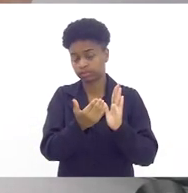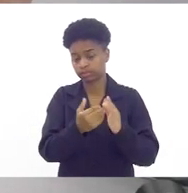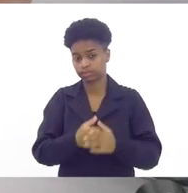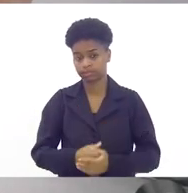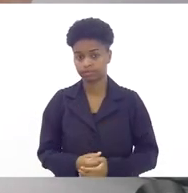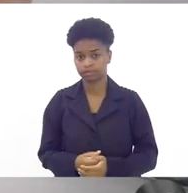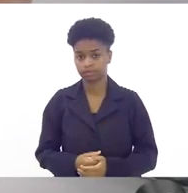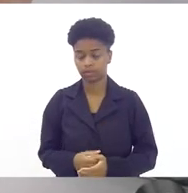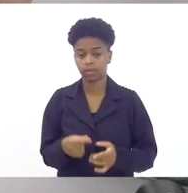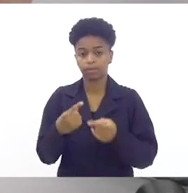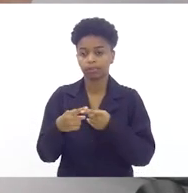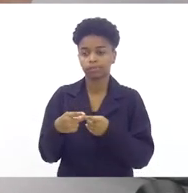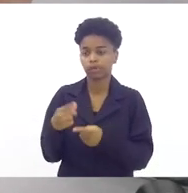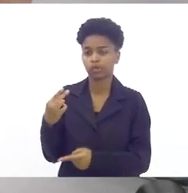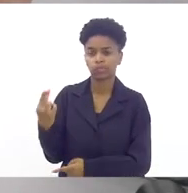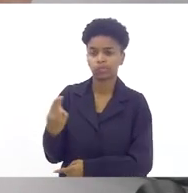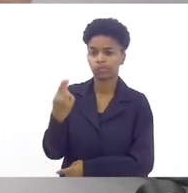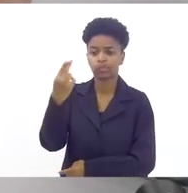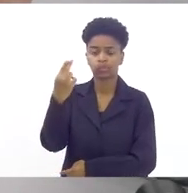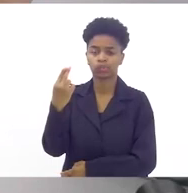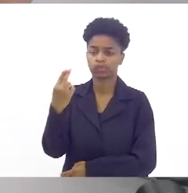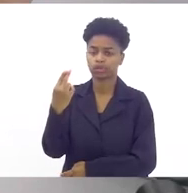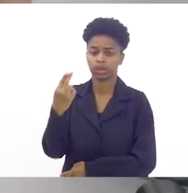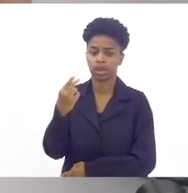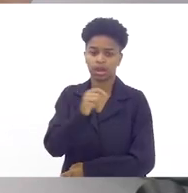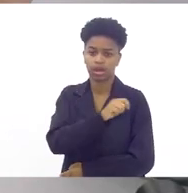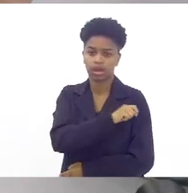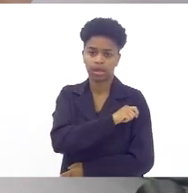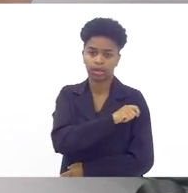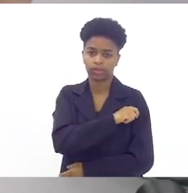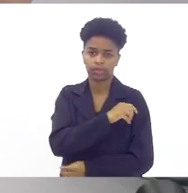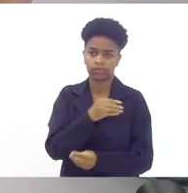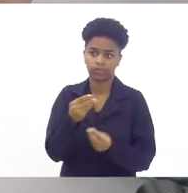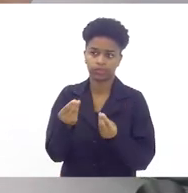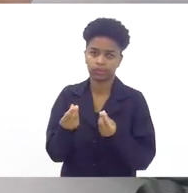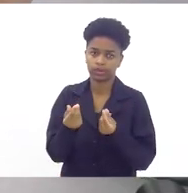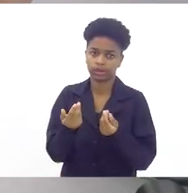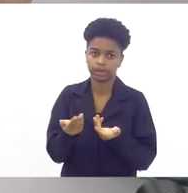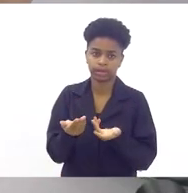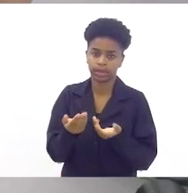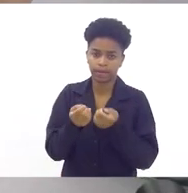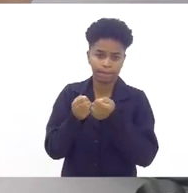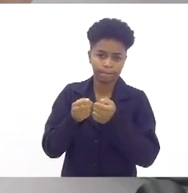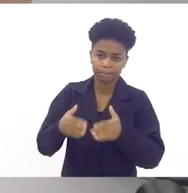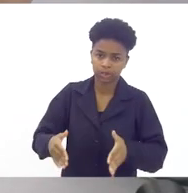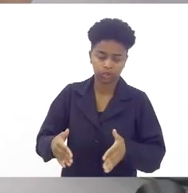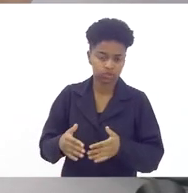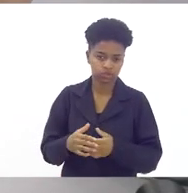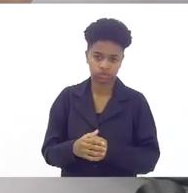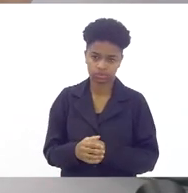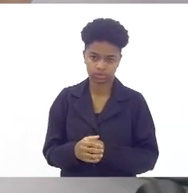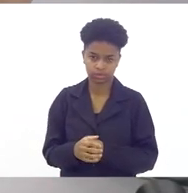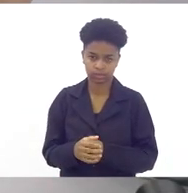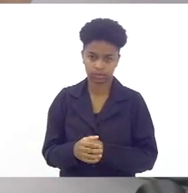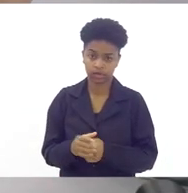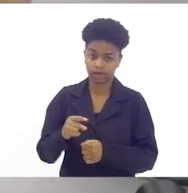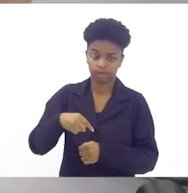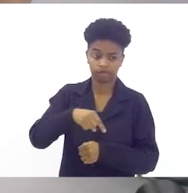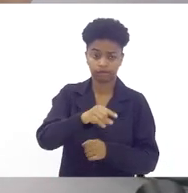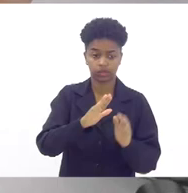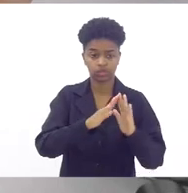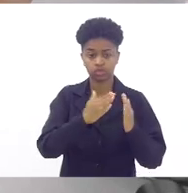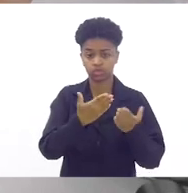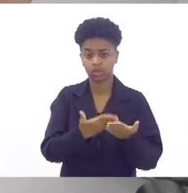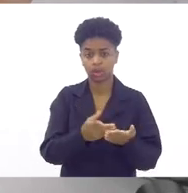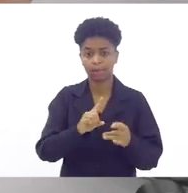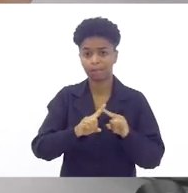não dá para não dá mais para os estudantes é serem prejudicados irem para o campo e